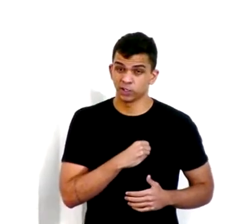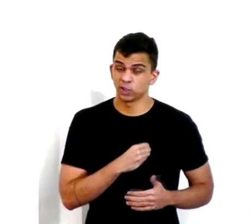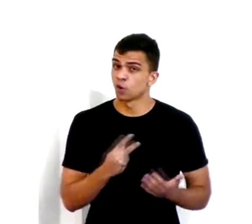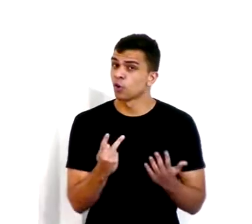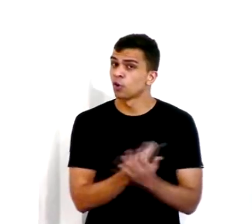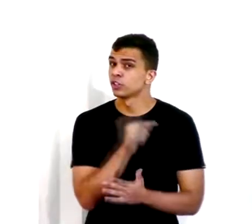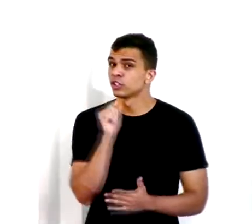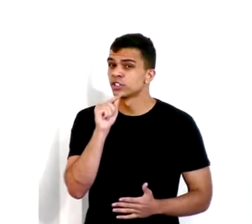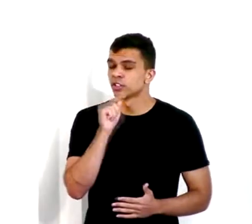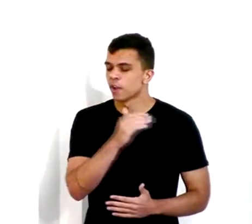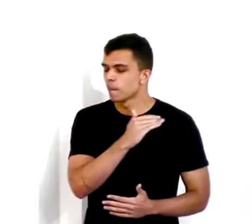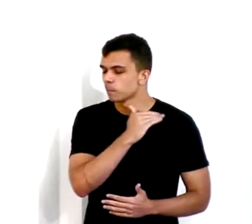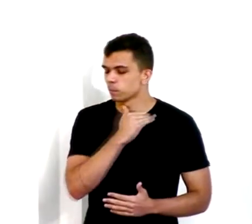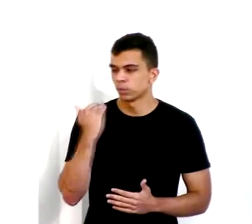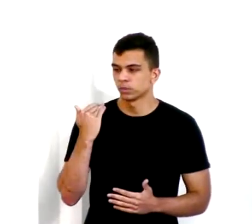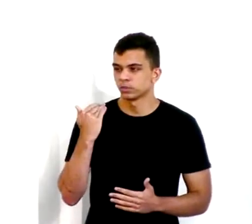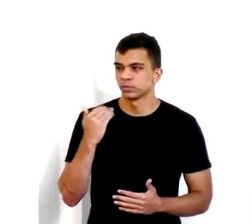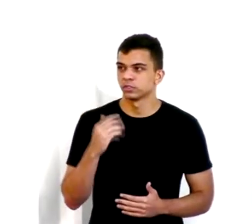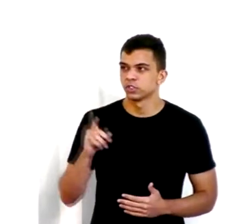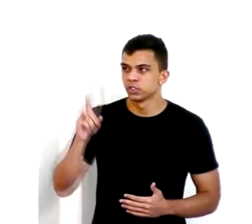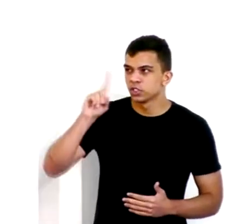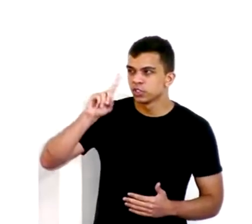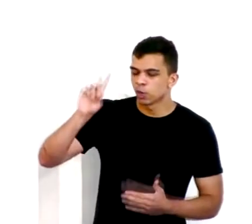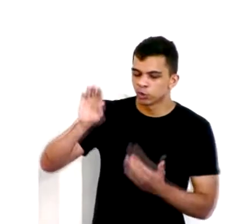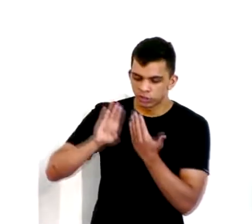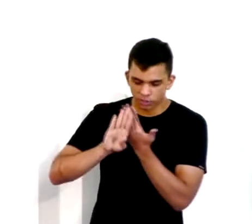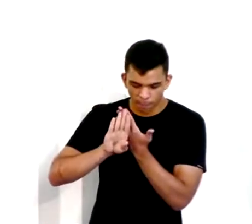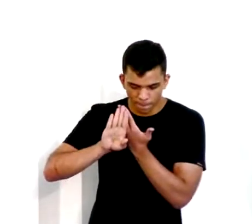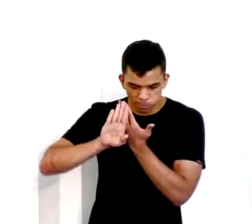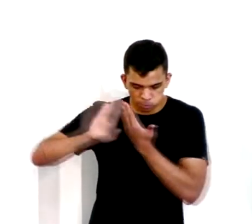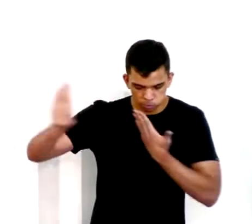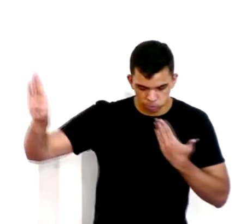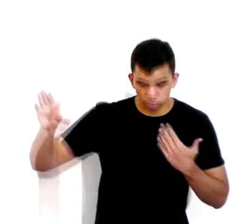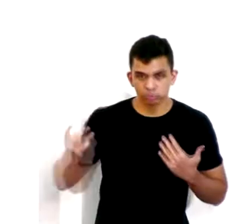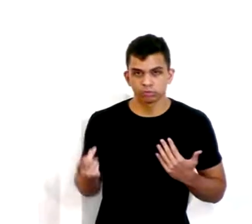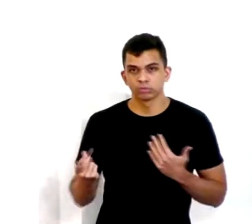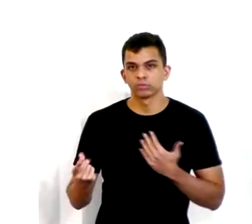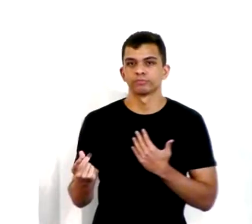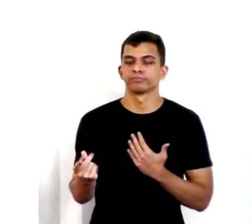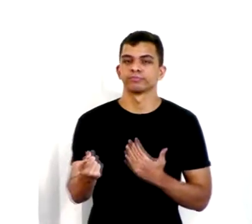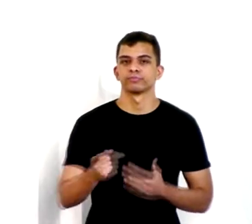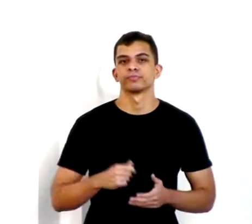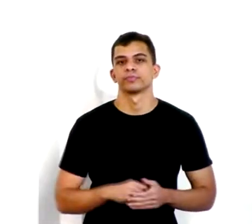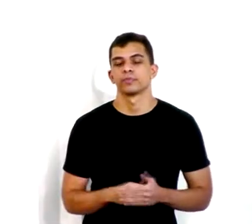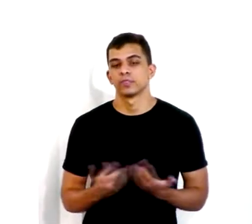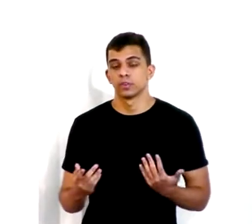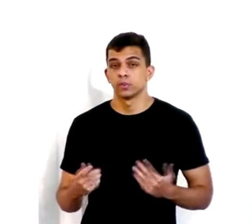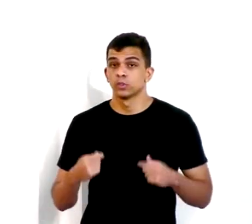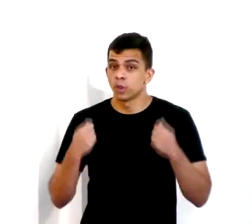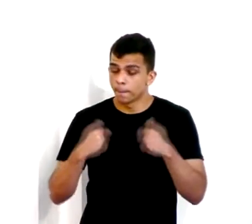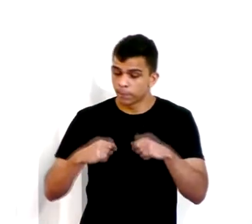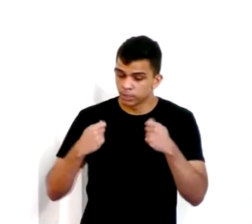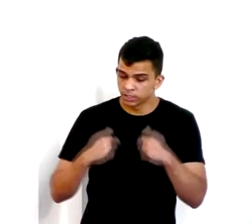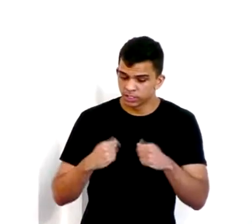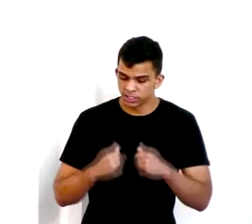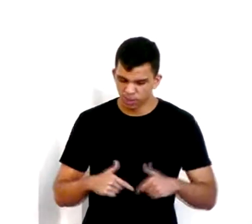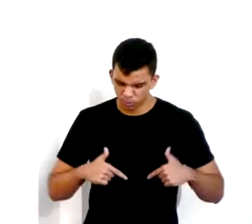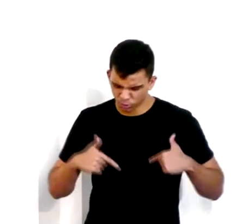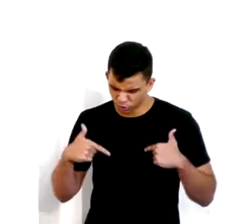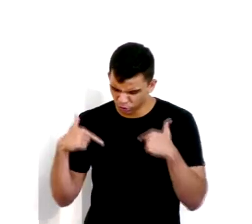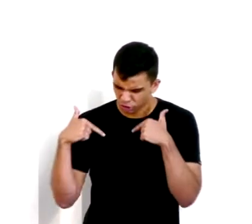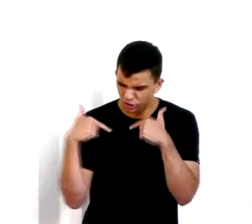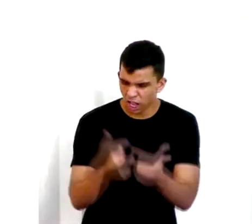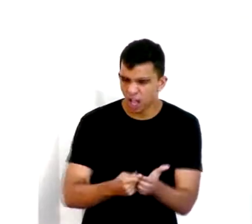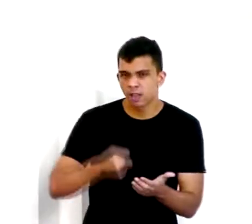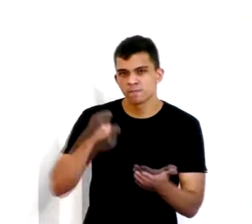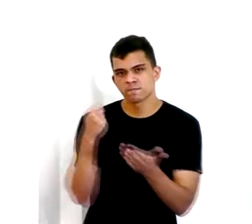a separação eterna da bondade de Deus. E por isso, que temos que lutar com todas as armas